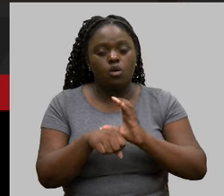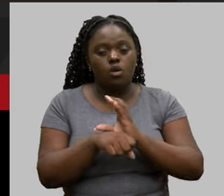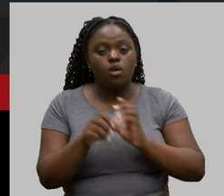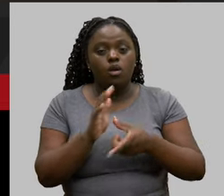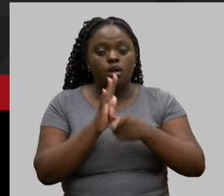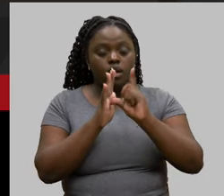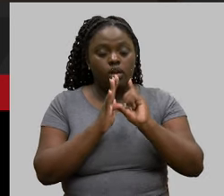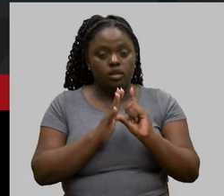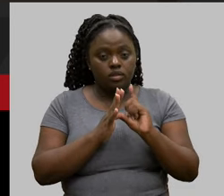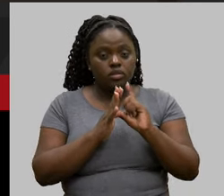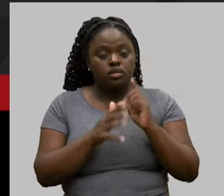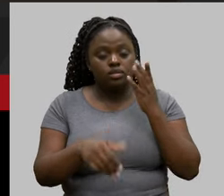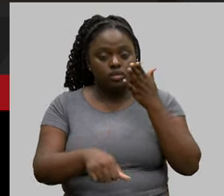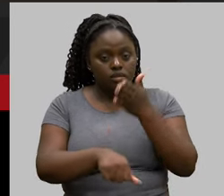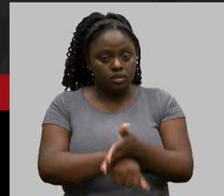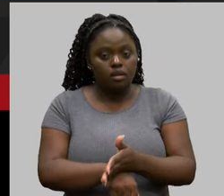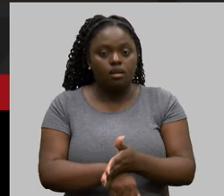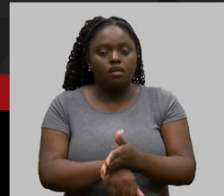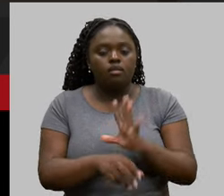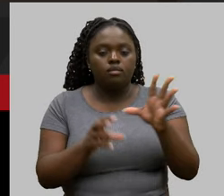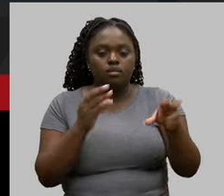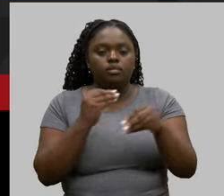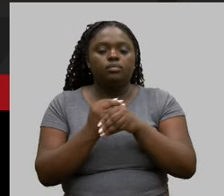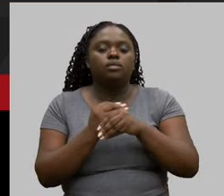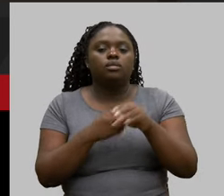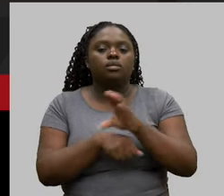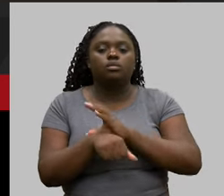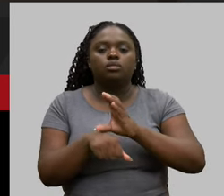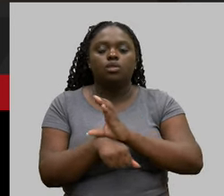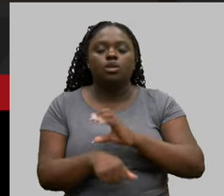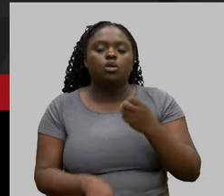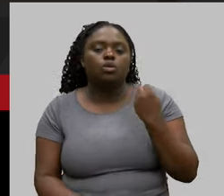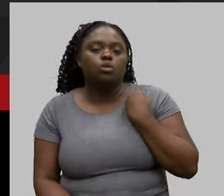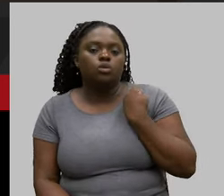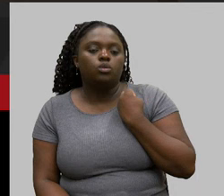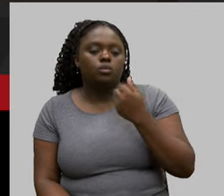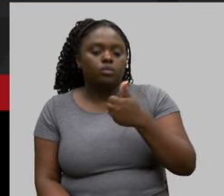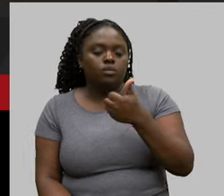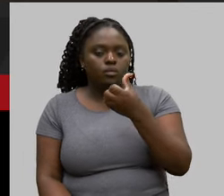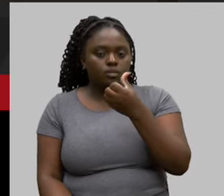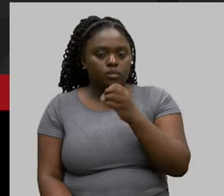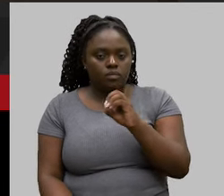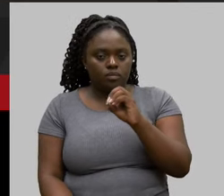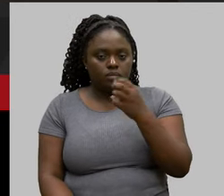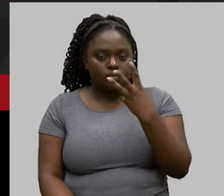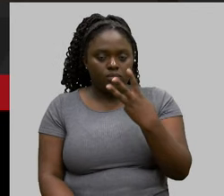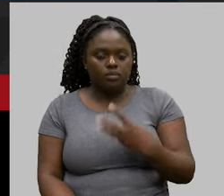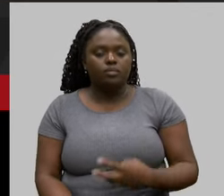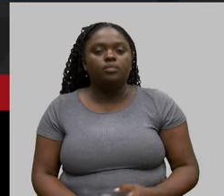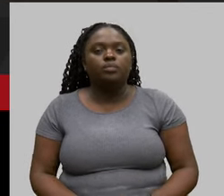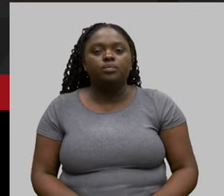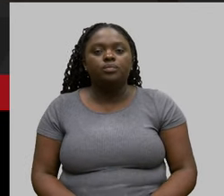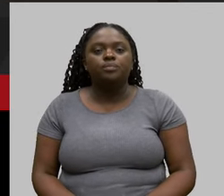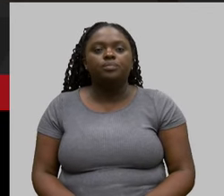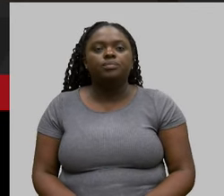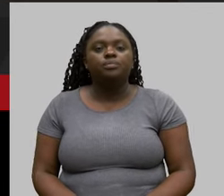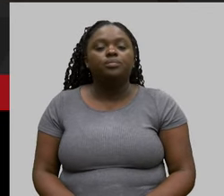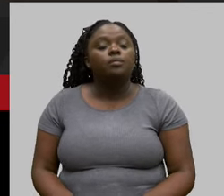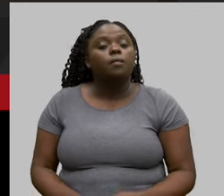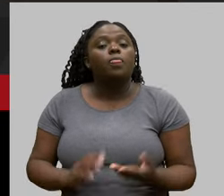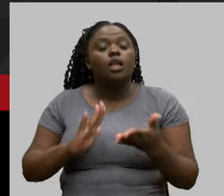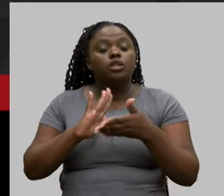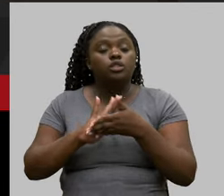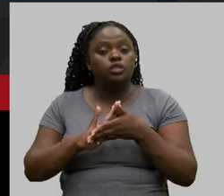entrada em vigor da emenda constitucional número 103 extinção de regime próprio artigo